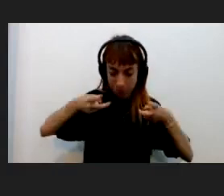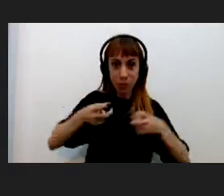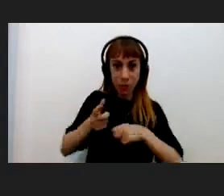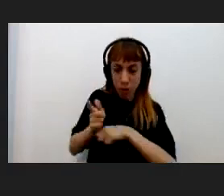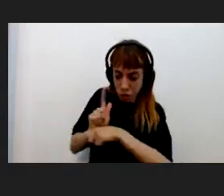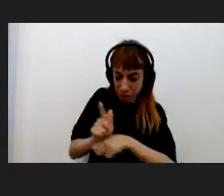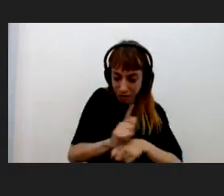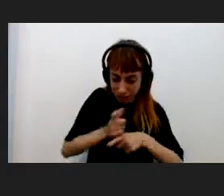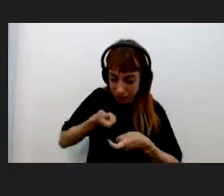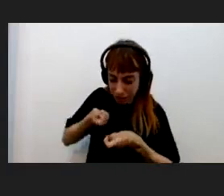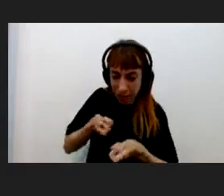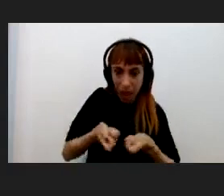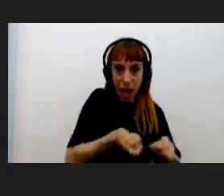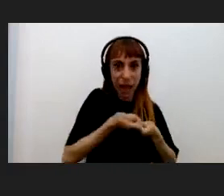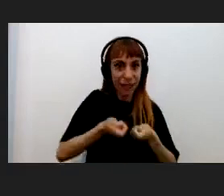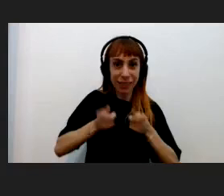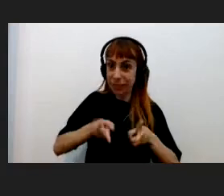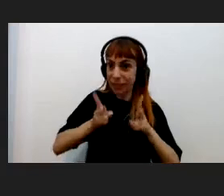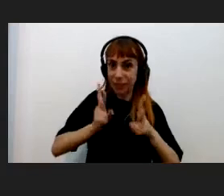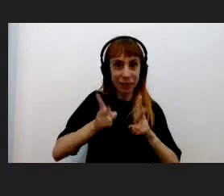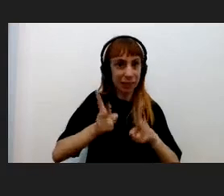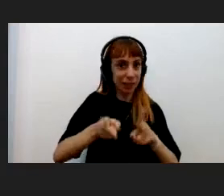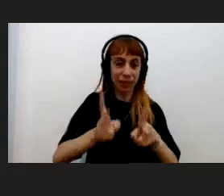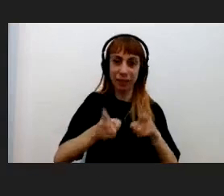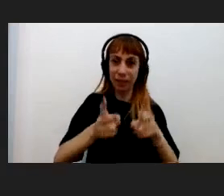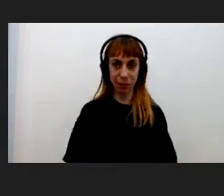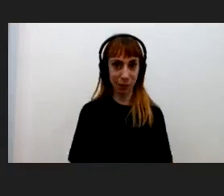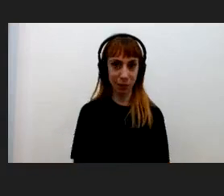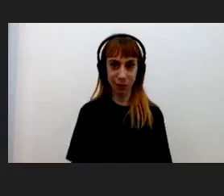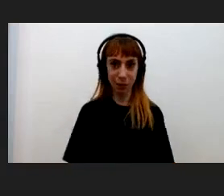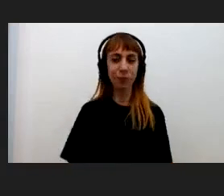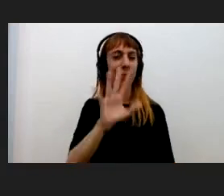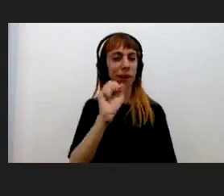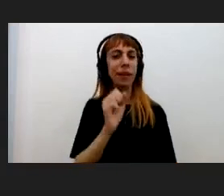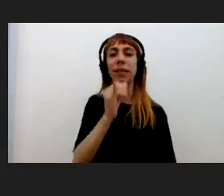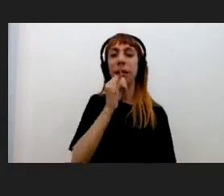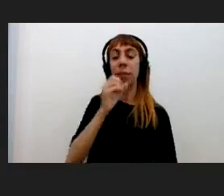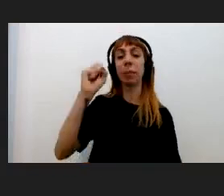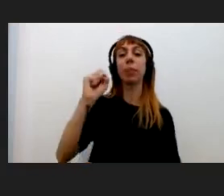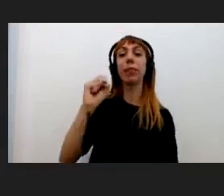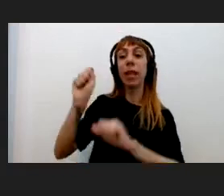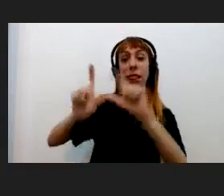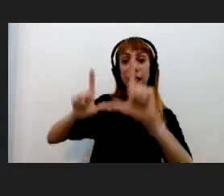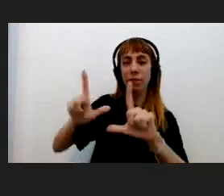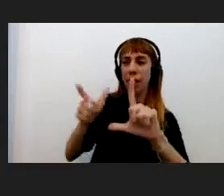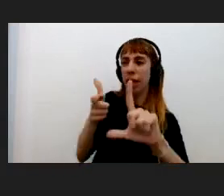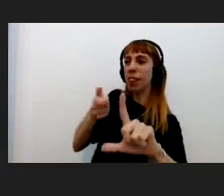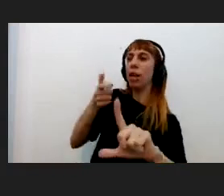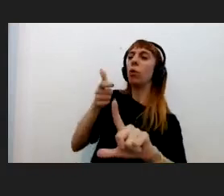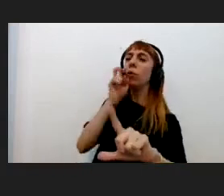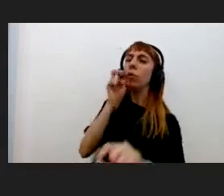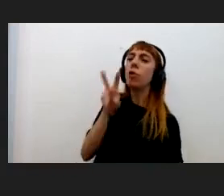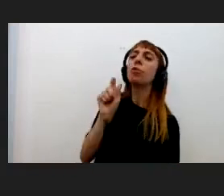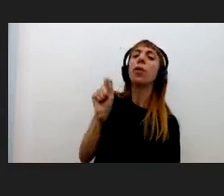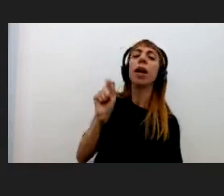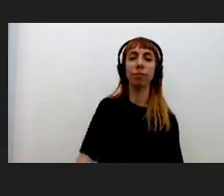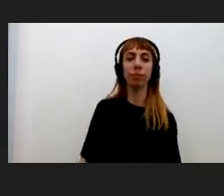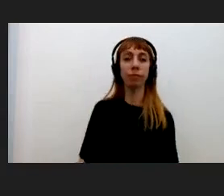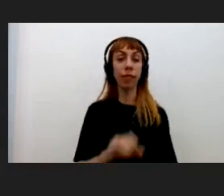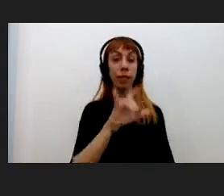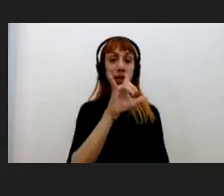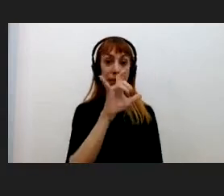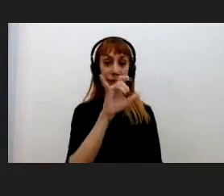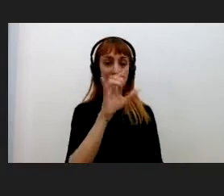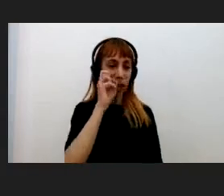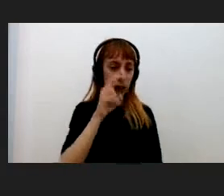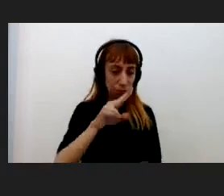sociedade que me diz a todo momento, eu ligo a televisão, eu abro o meu Instagram, o que eu vejo, né? Eu acho que não